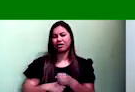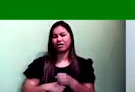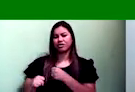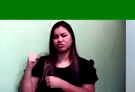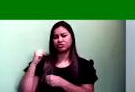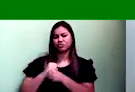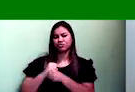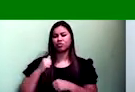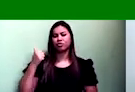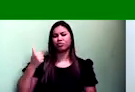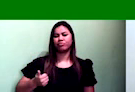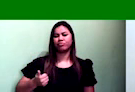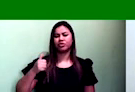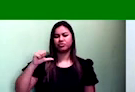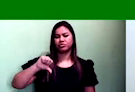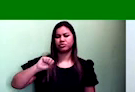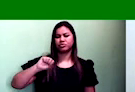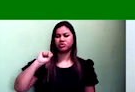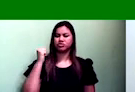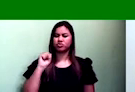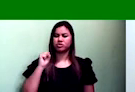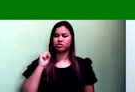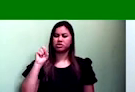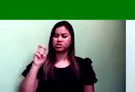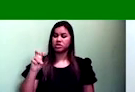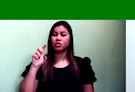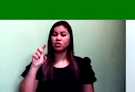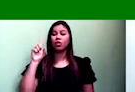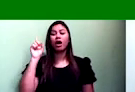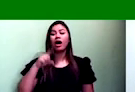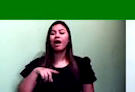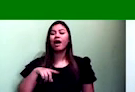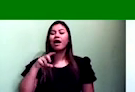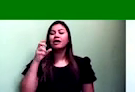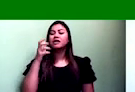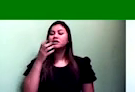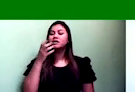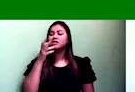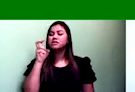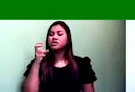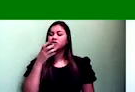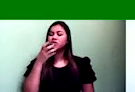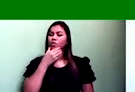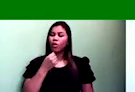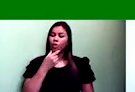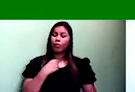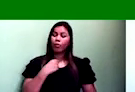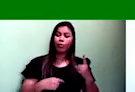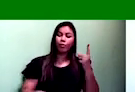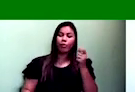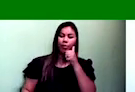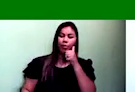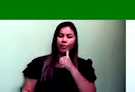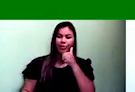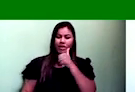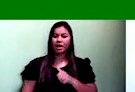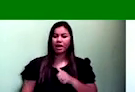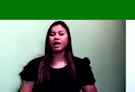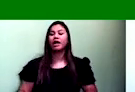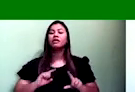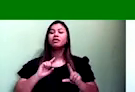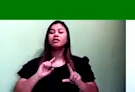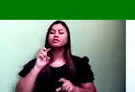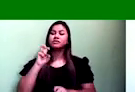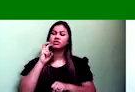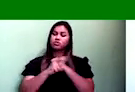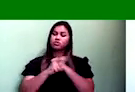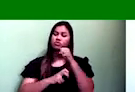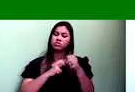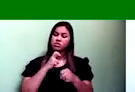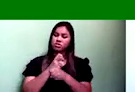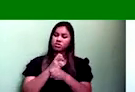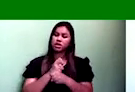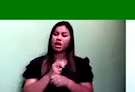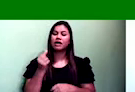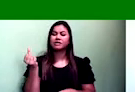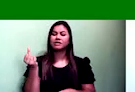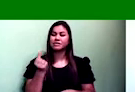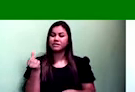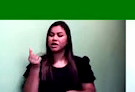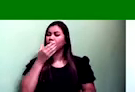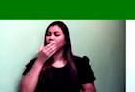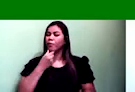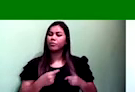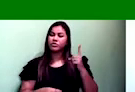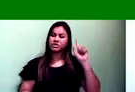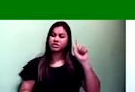nós tínhamos 5 homens, nenhuma mulher. 5 anos depois, nós já tínhamos 66 homens,